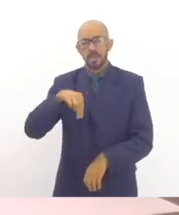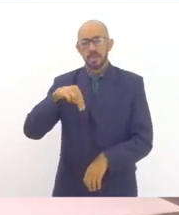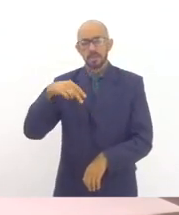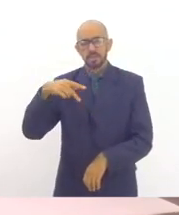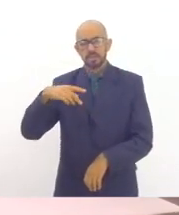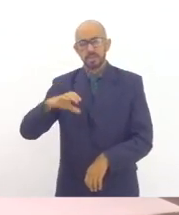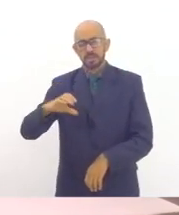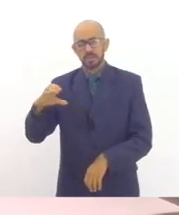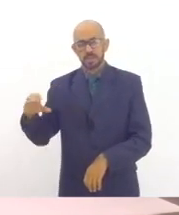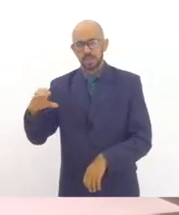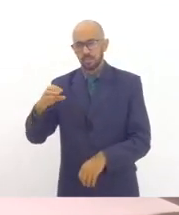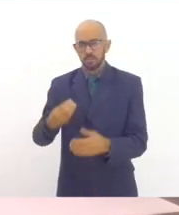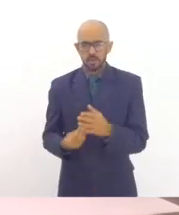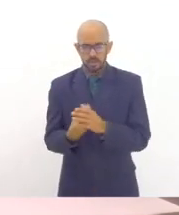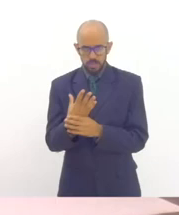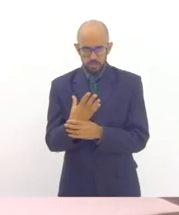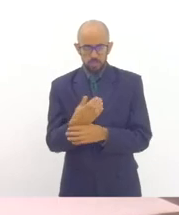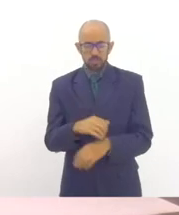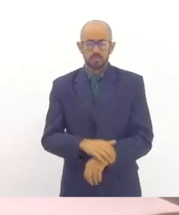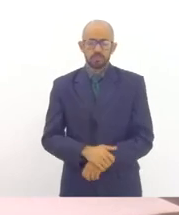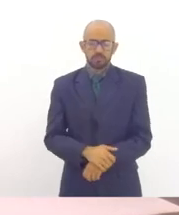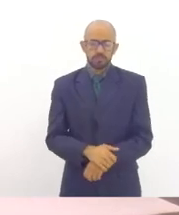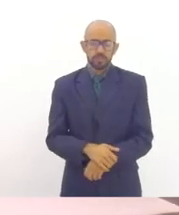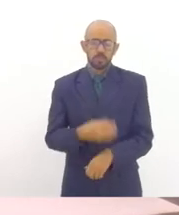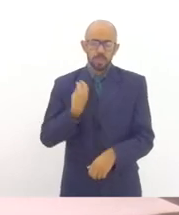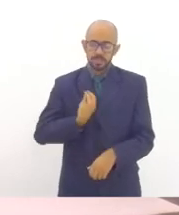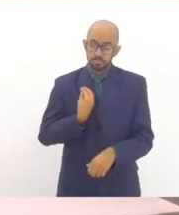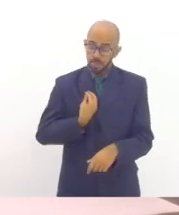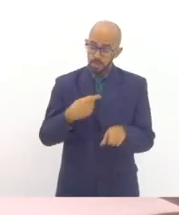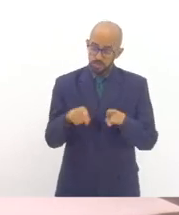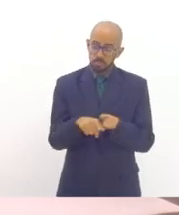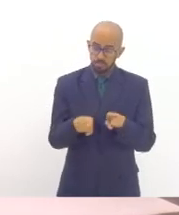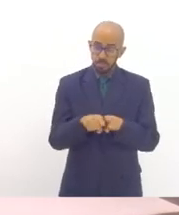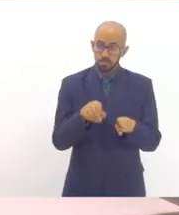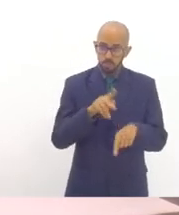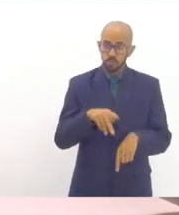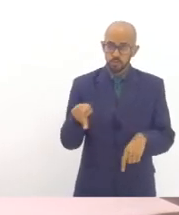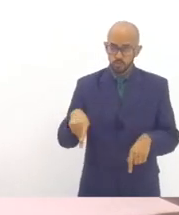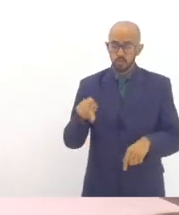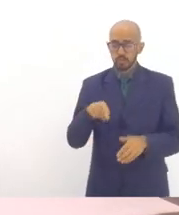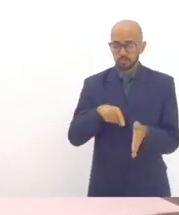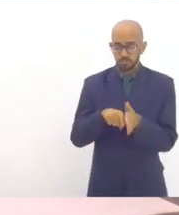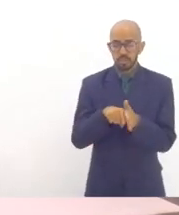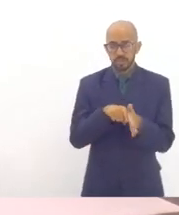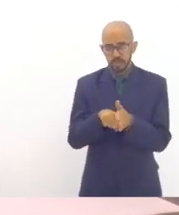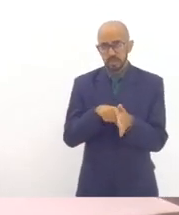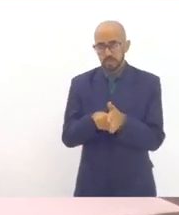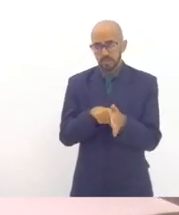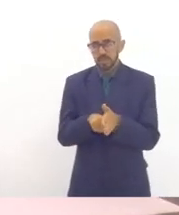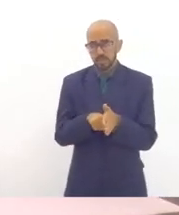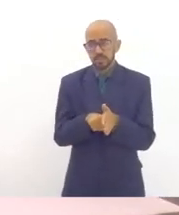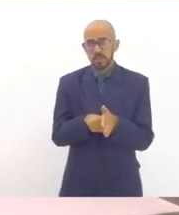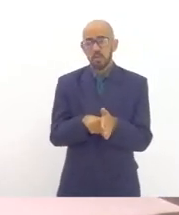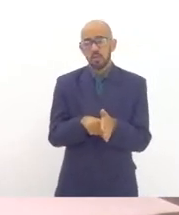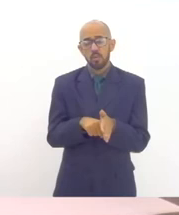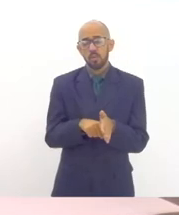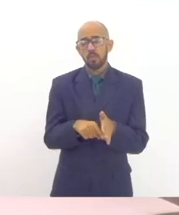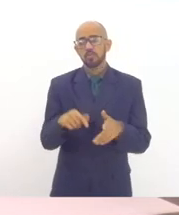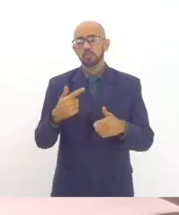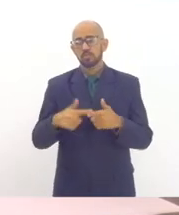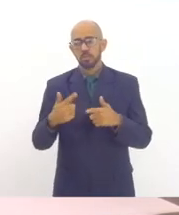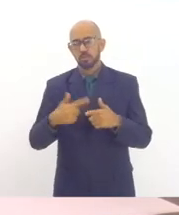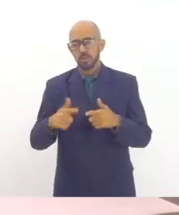grupo participaram professores que pesquisam, que são da área e que também pesquisam as questões da escola